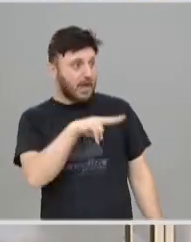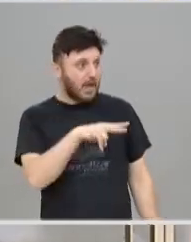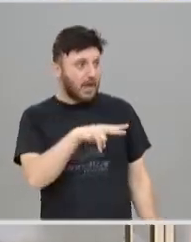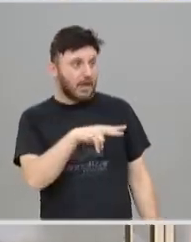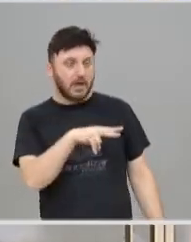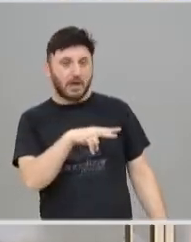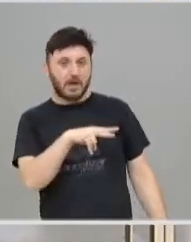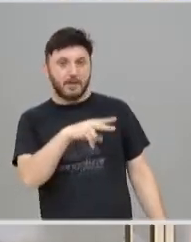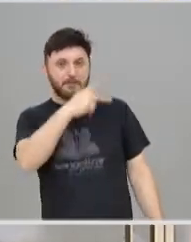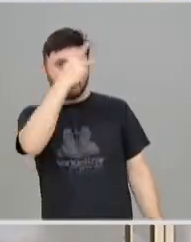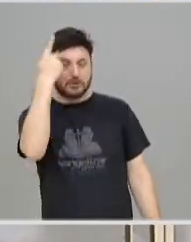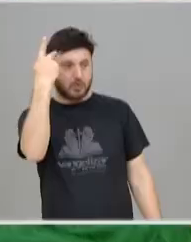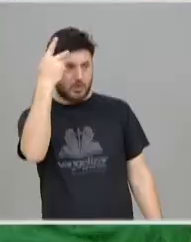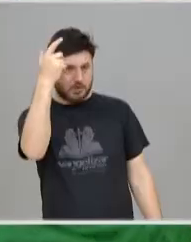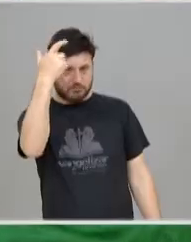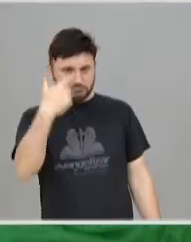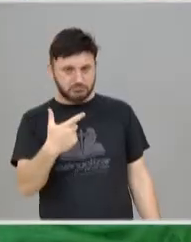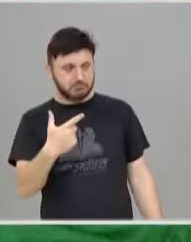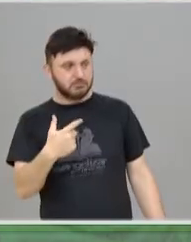Os pais podem errar,